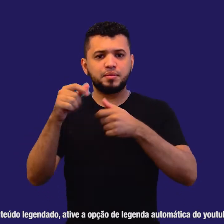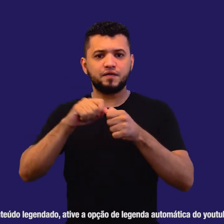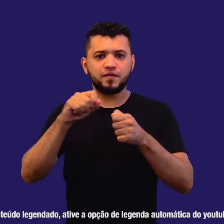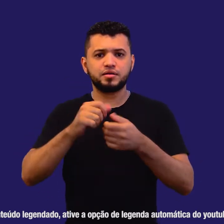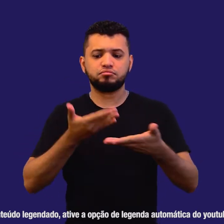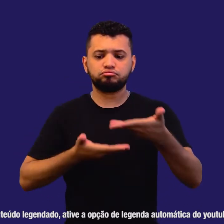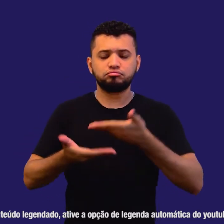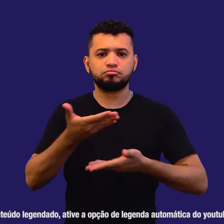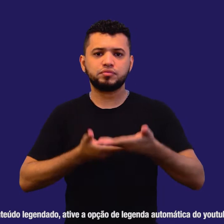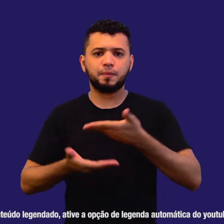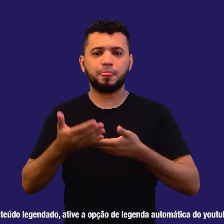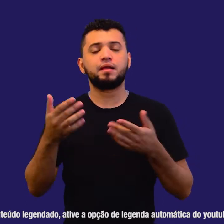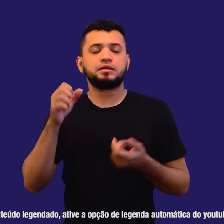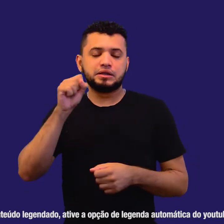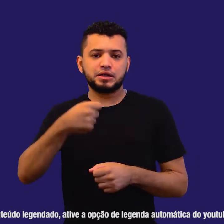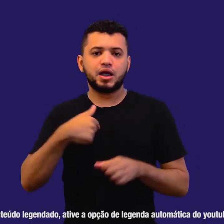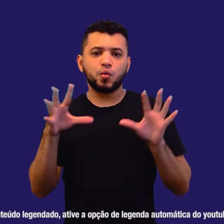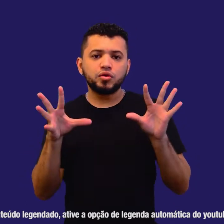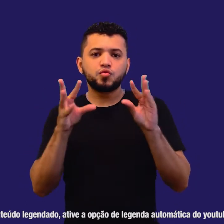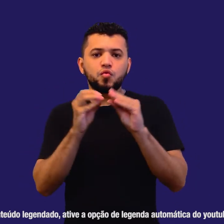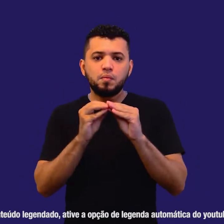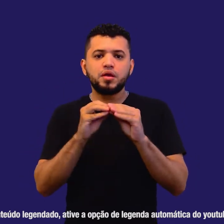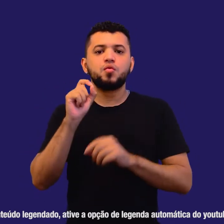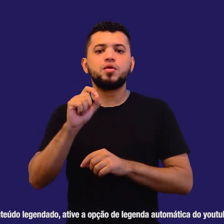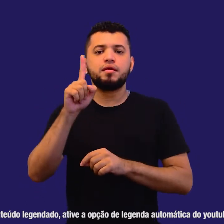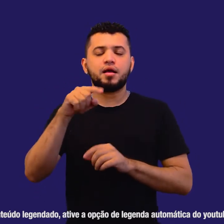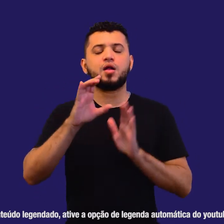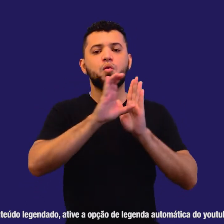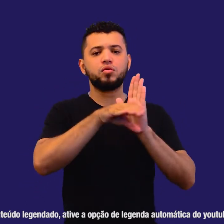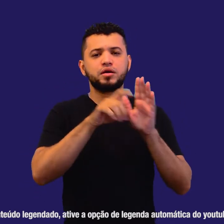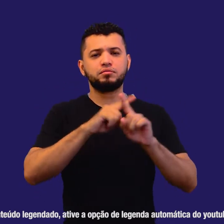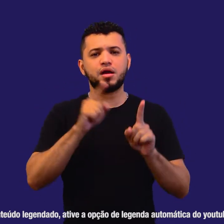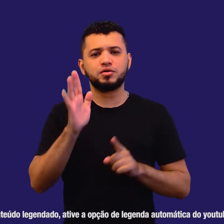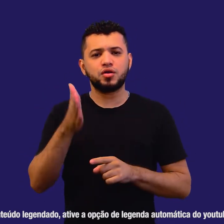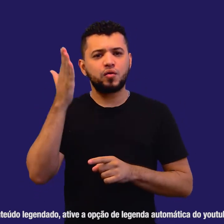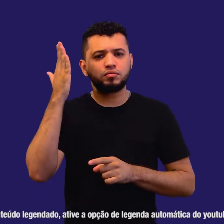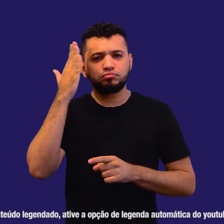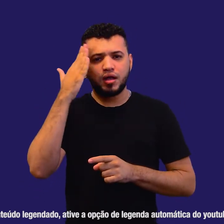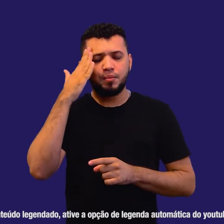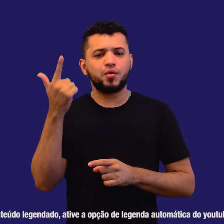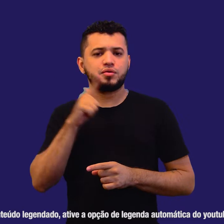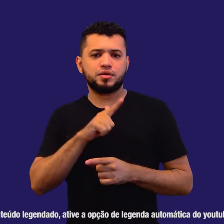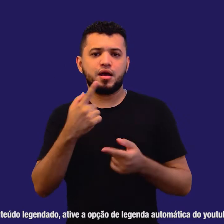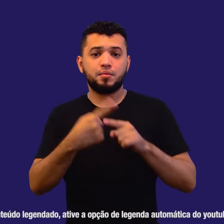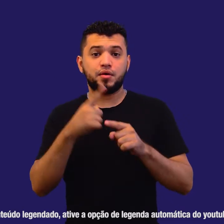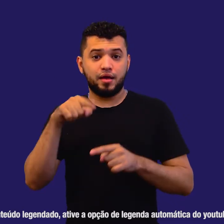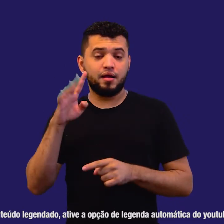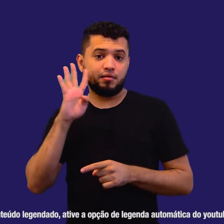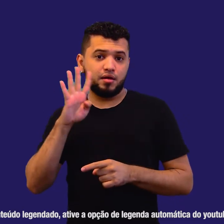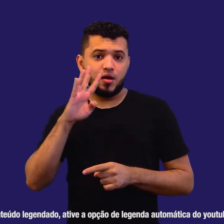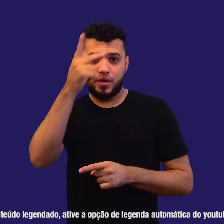né? Claro que eu passei aqui um resumão do que é esse conceito, mas já dá para a gente ter uma ideia aí que é algo bem interessante